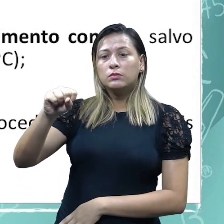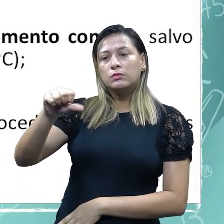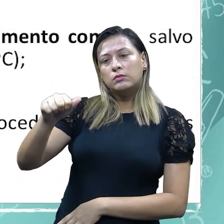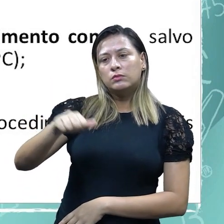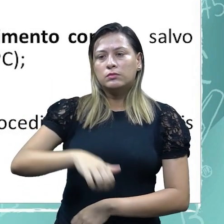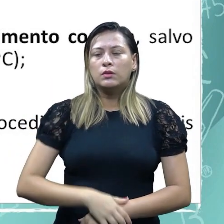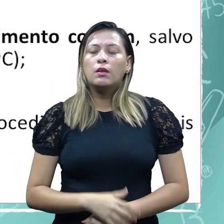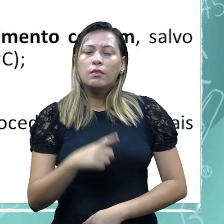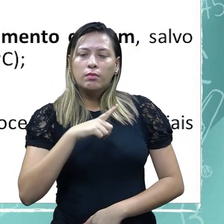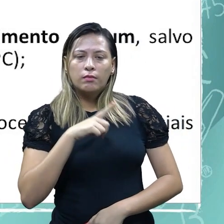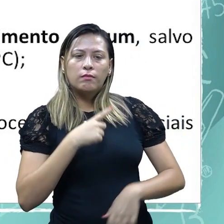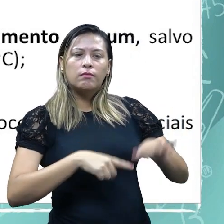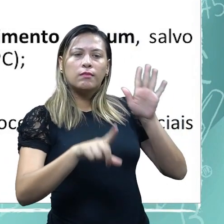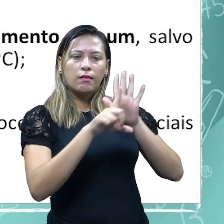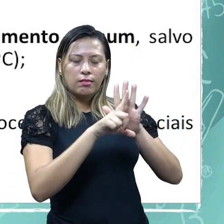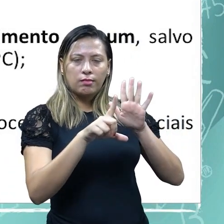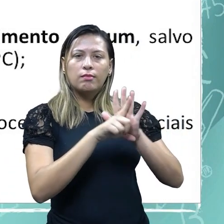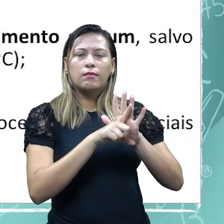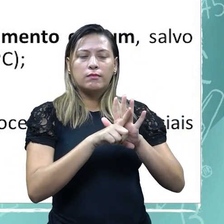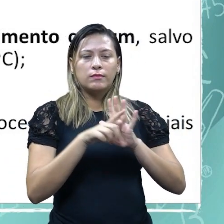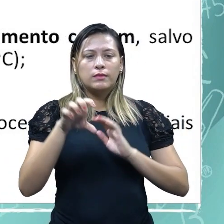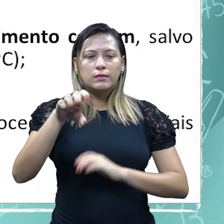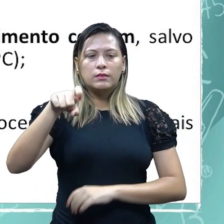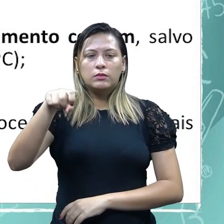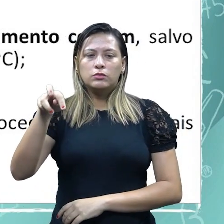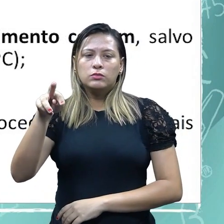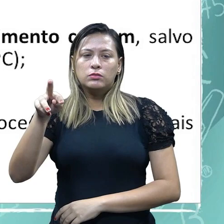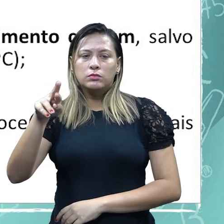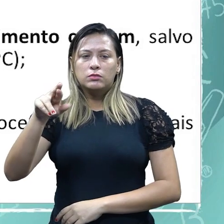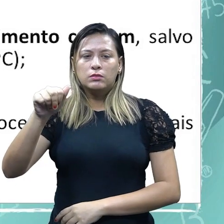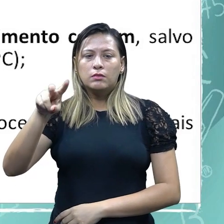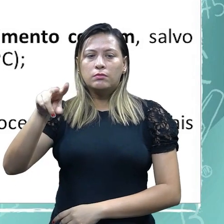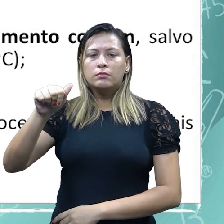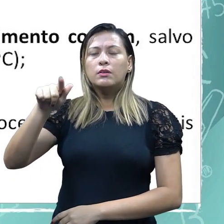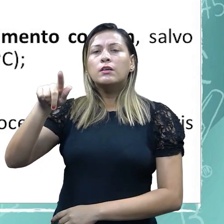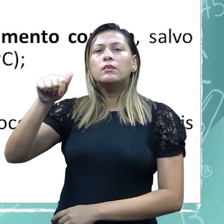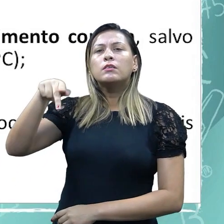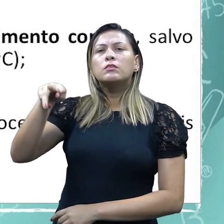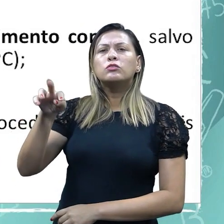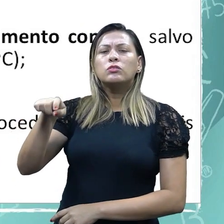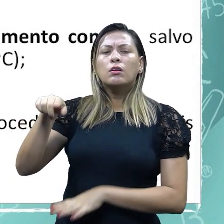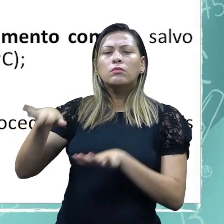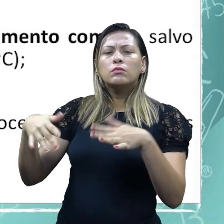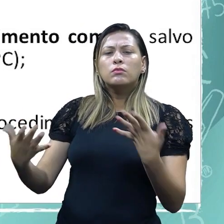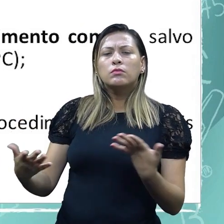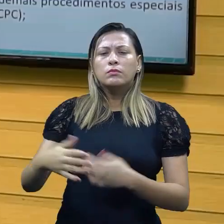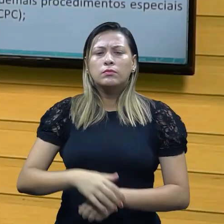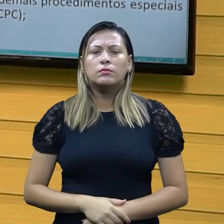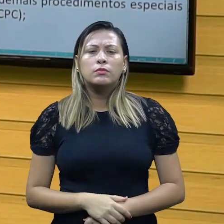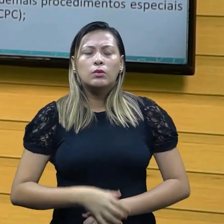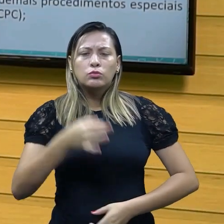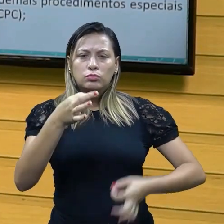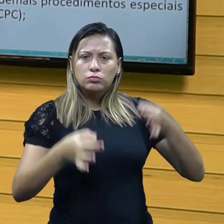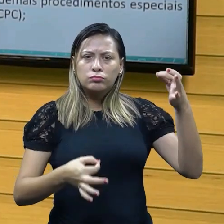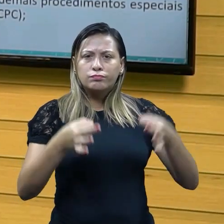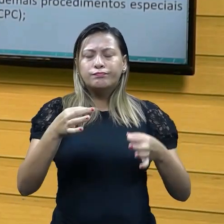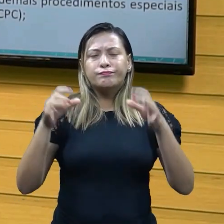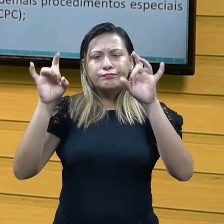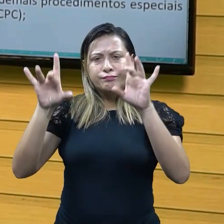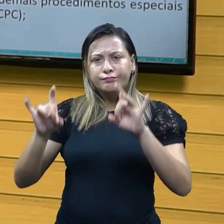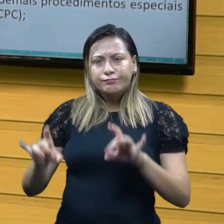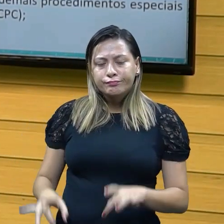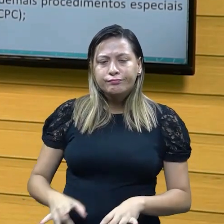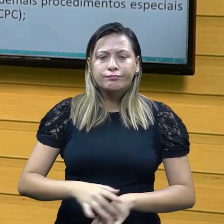previstos aonde? Na legislação extravagante. Que legislação extravagante é essa? Juizados especiais. Então, você tem a lei